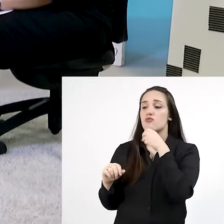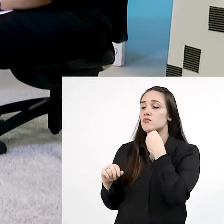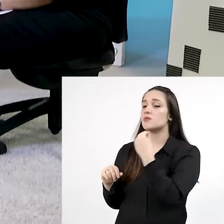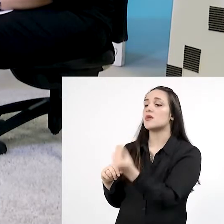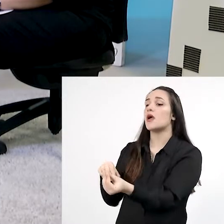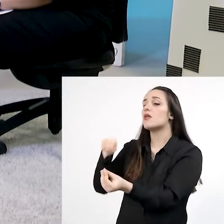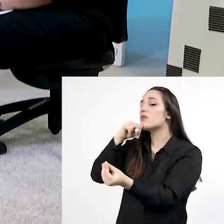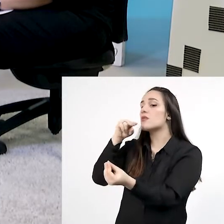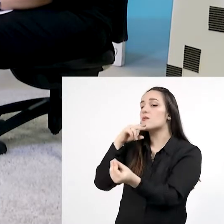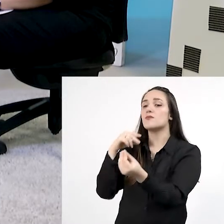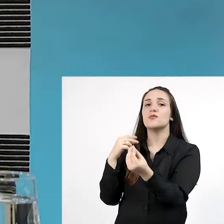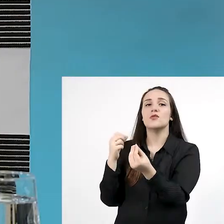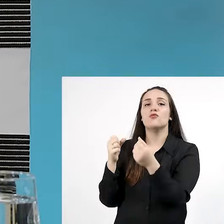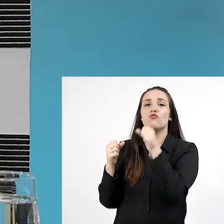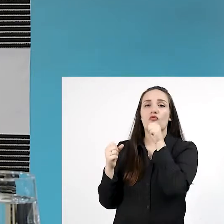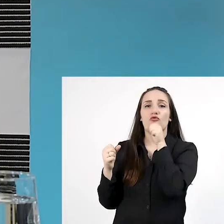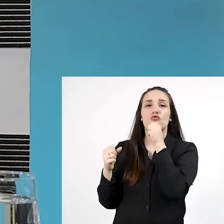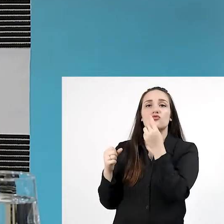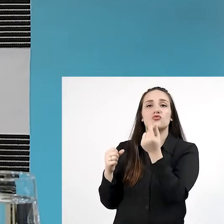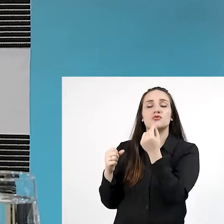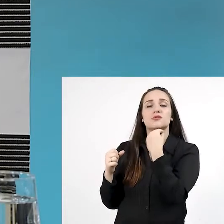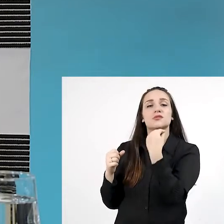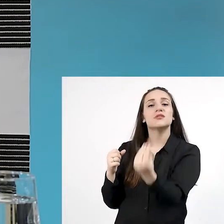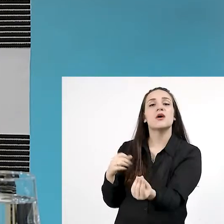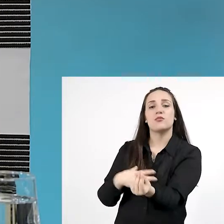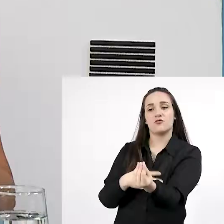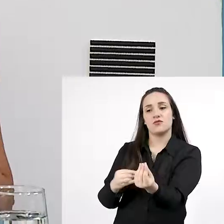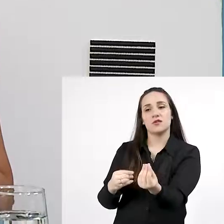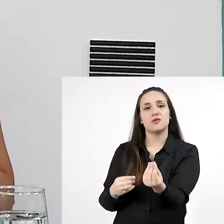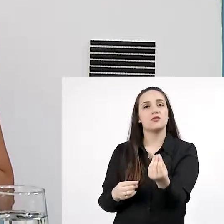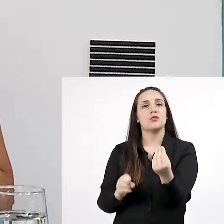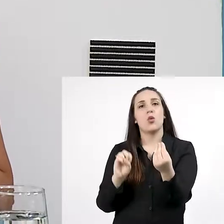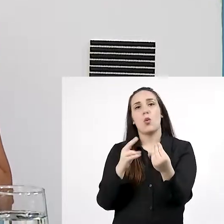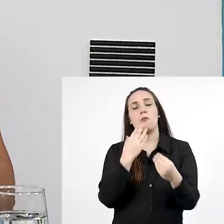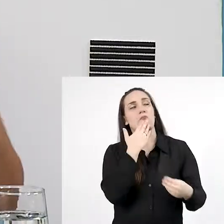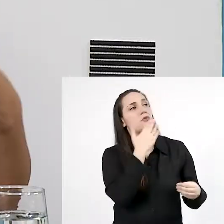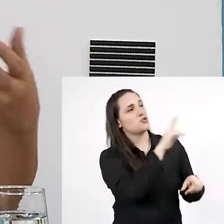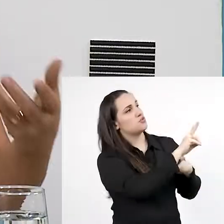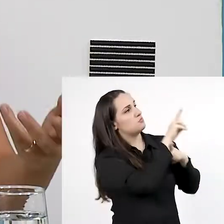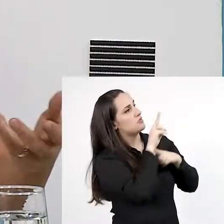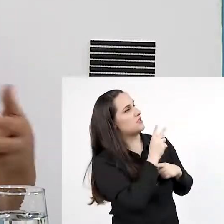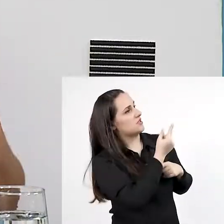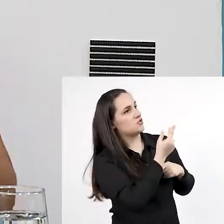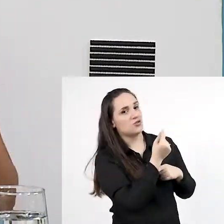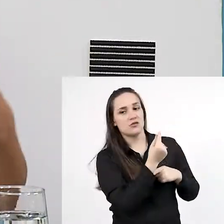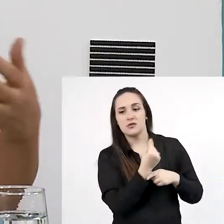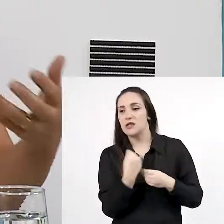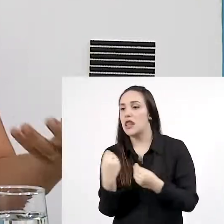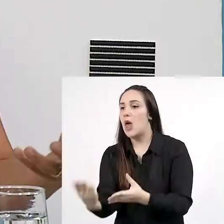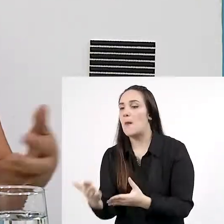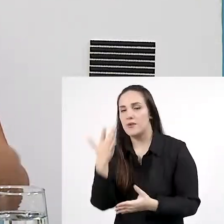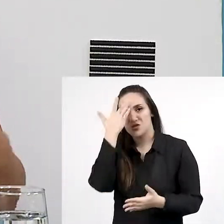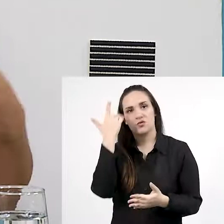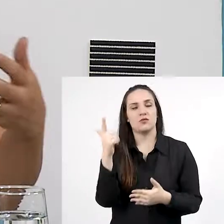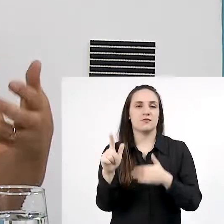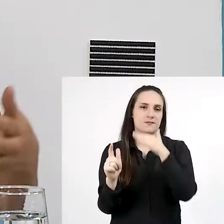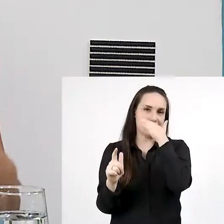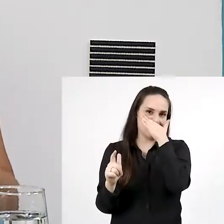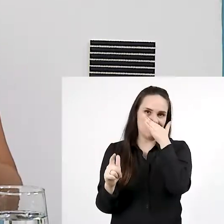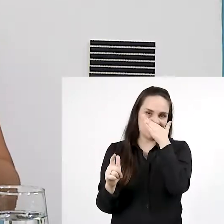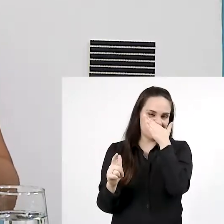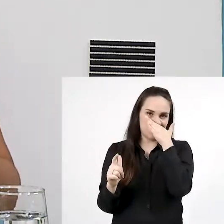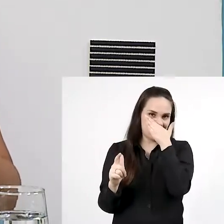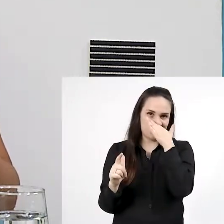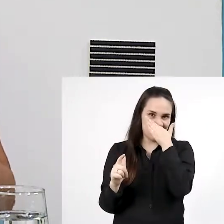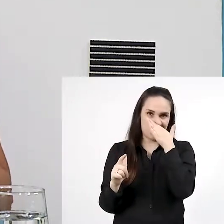para o neto, dar o dinheiro para o filho, né, fazer empréstimos em seu nome, utilizar, falar assim, olha, fica na minha casa, eu